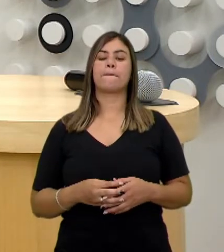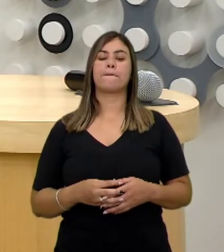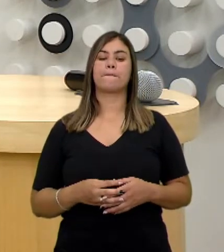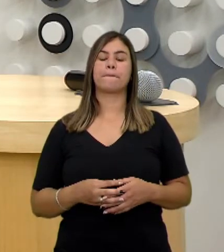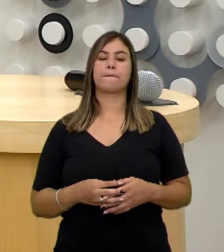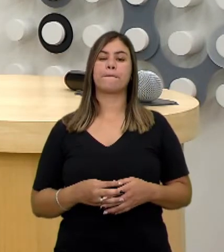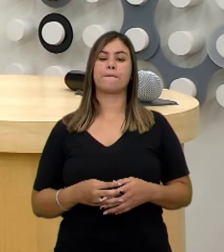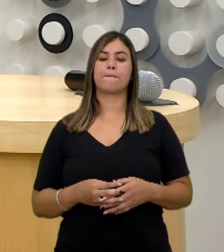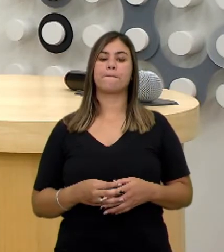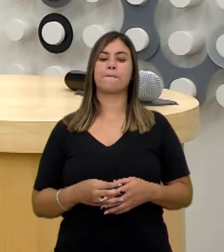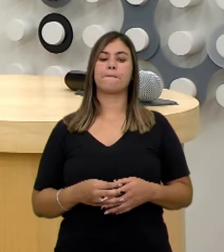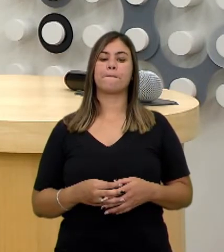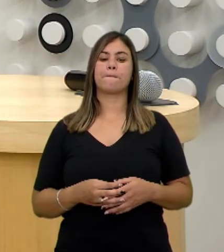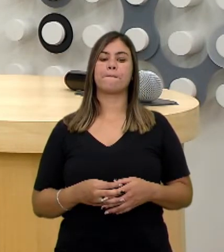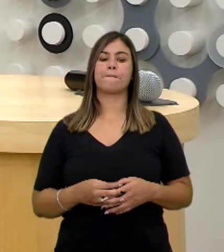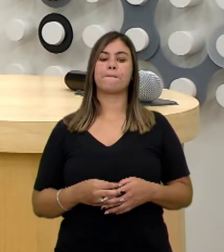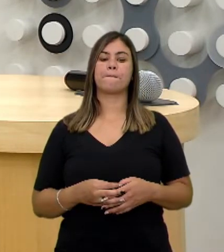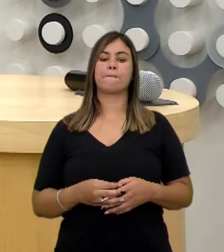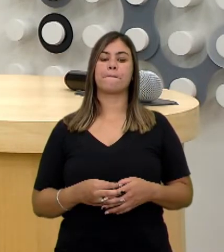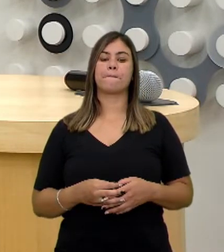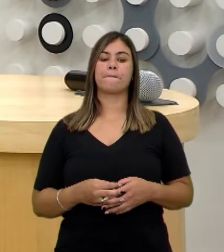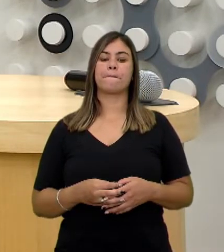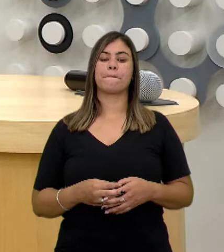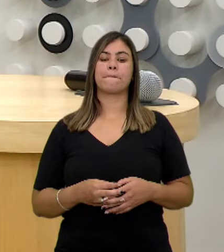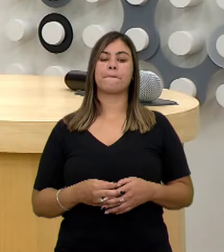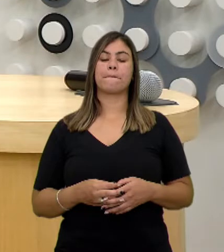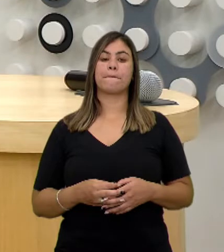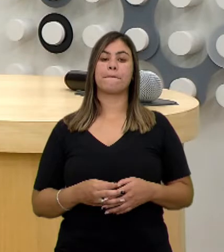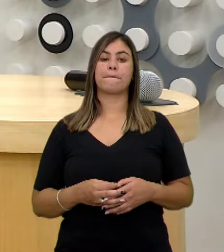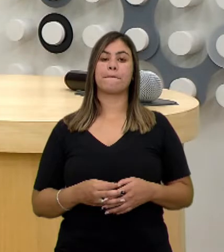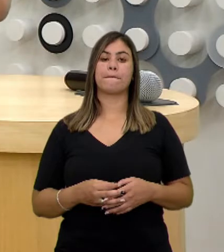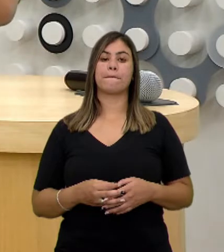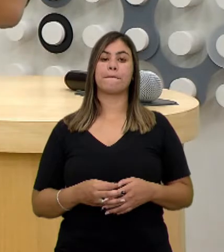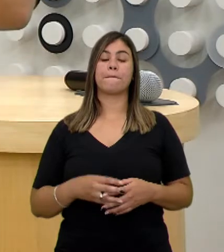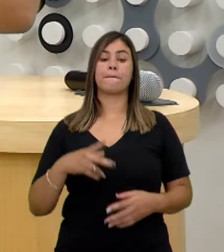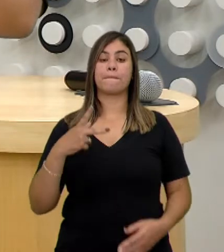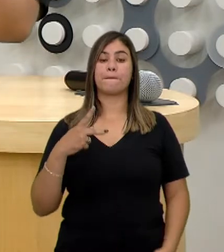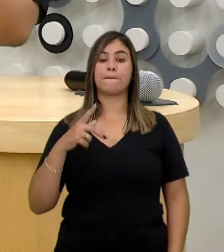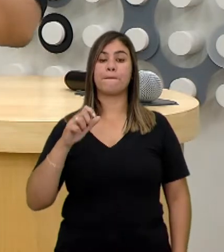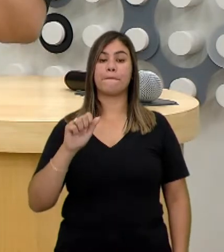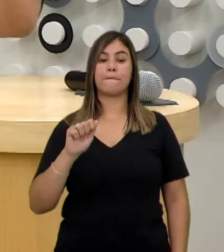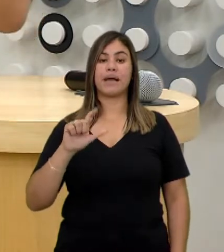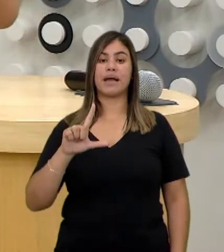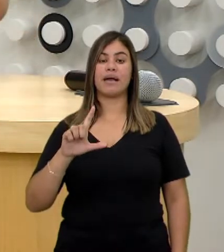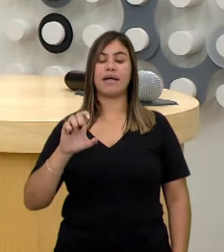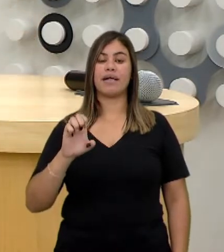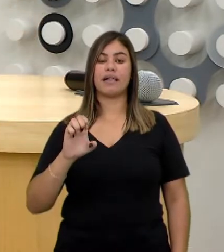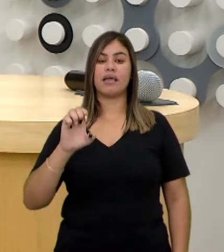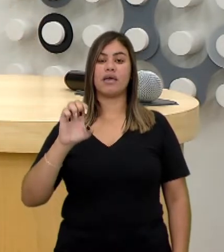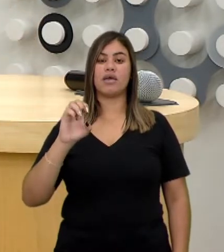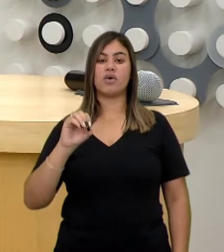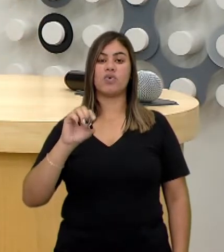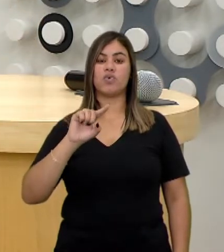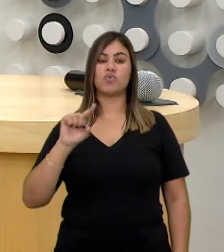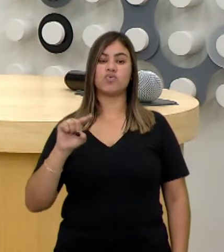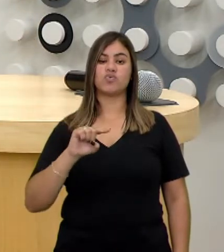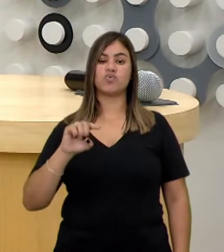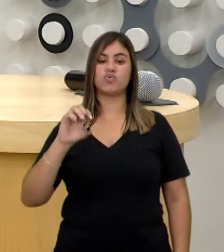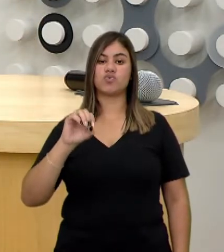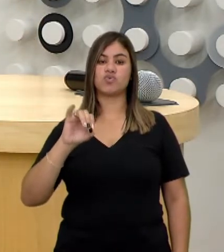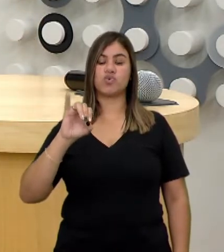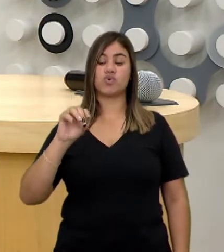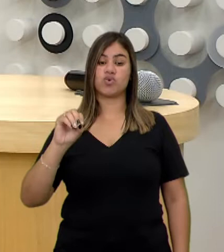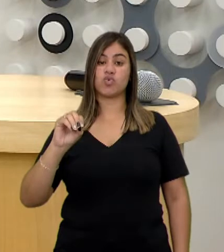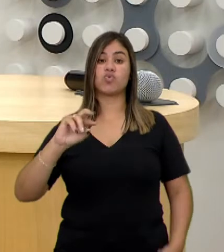o período permiano, tá certo? Paleozoico quer dizer antigo, tá? Por isso que tem essa divisão aí, tá? Para